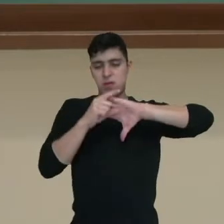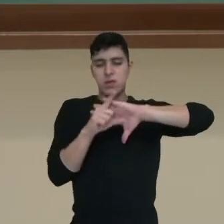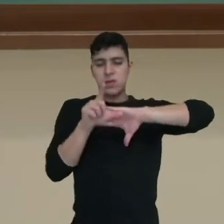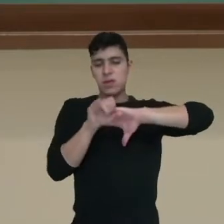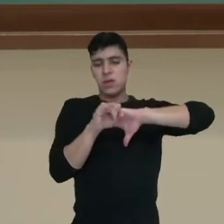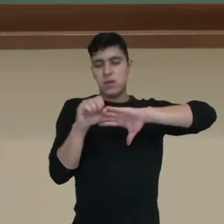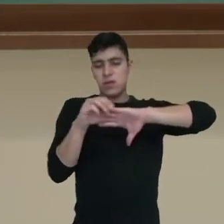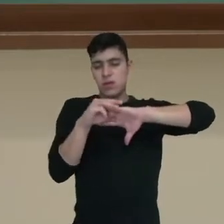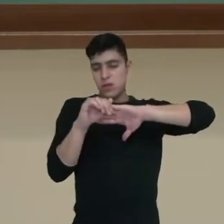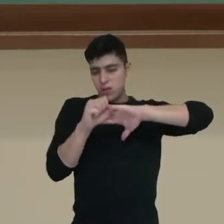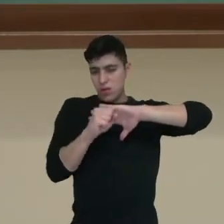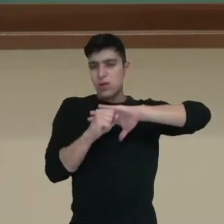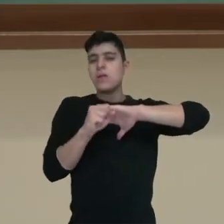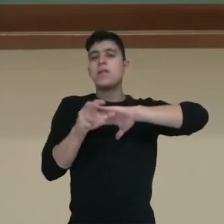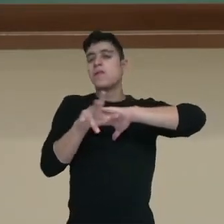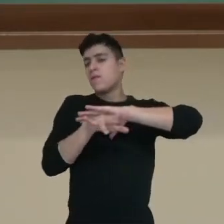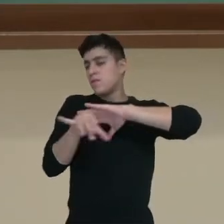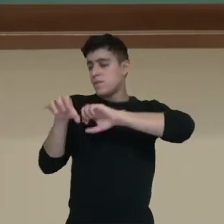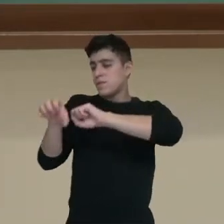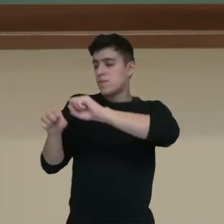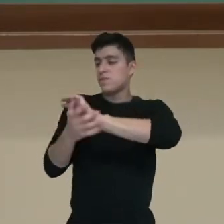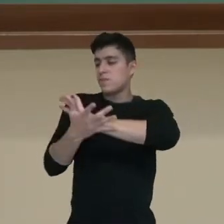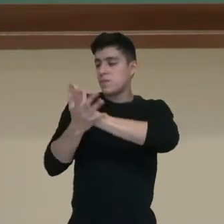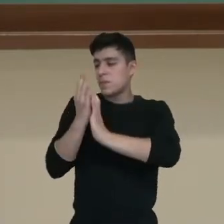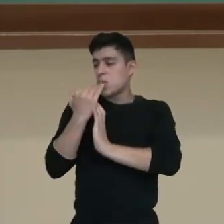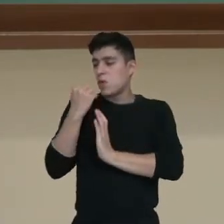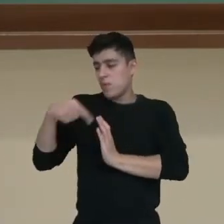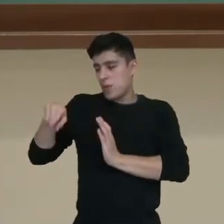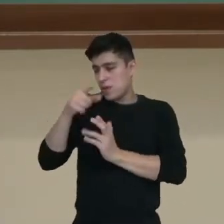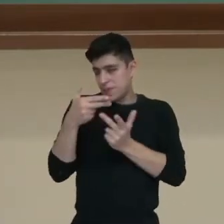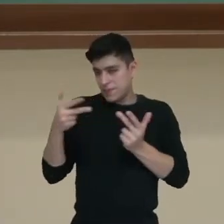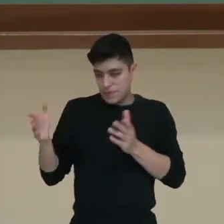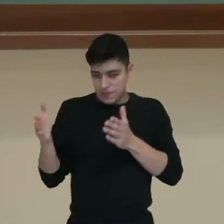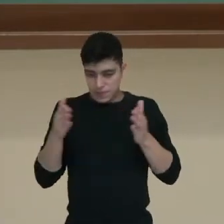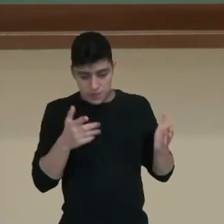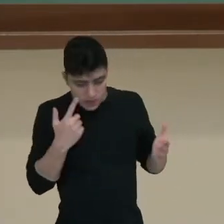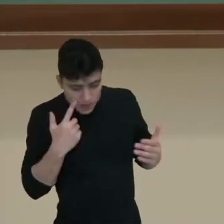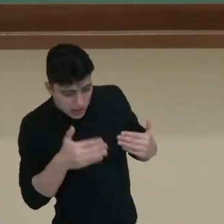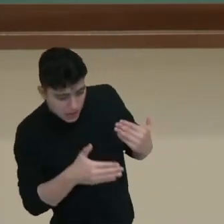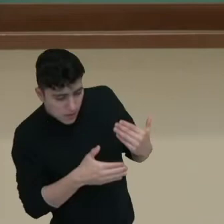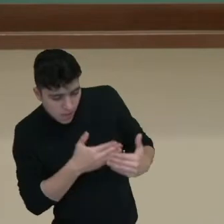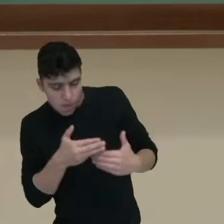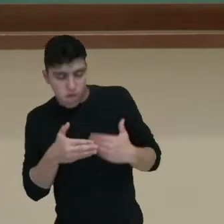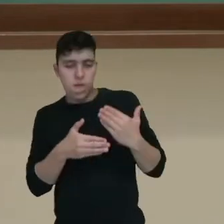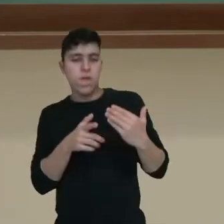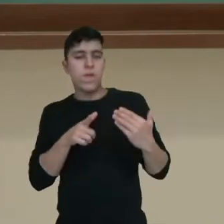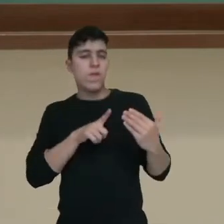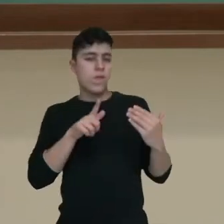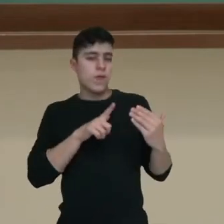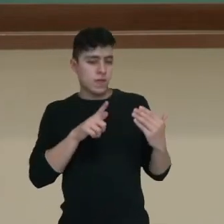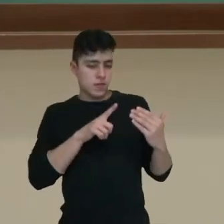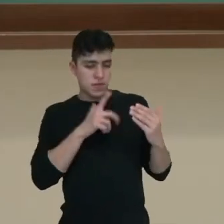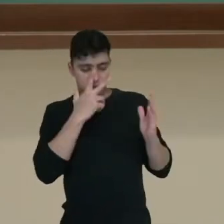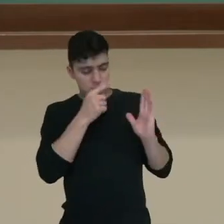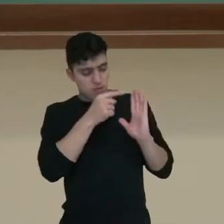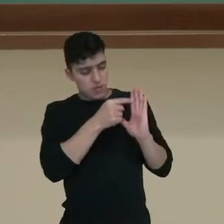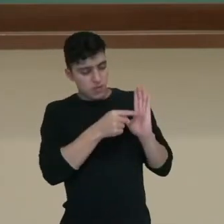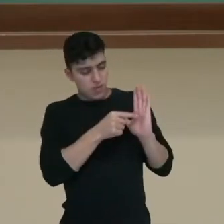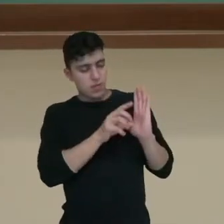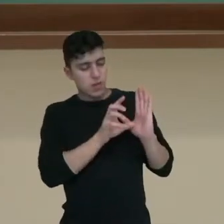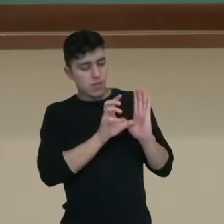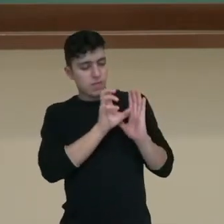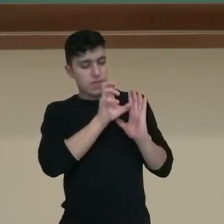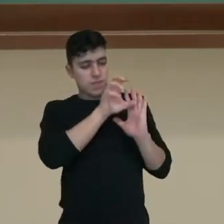pela digestão do que, né, foi englobado, ok? Então esse processo em que ele engloba as partículas para se alimentar é chamado